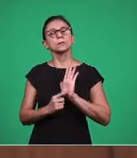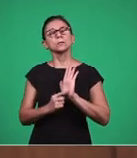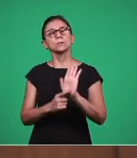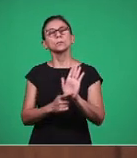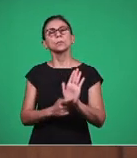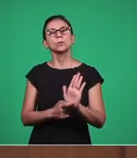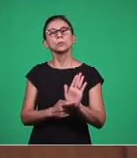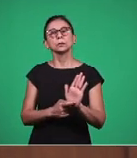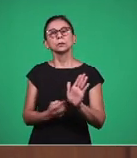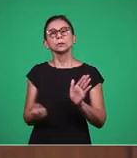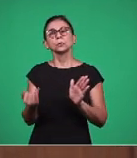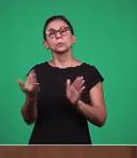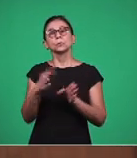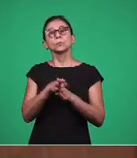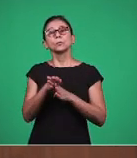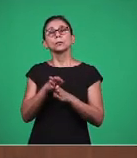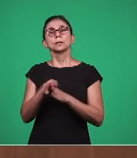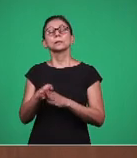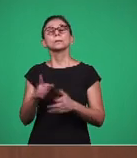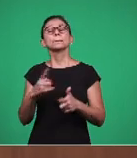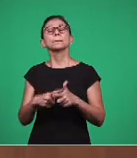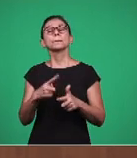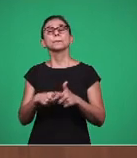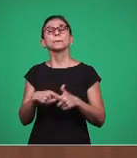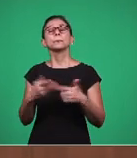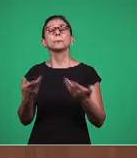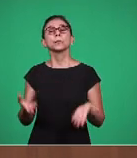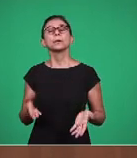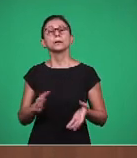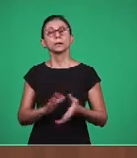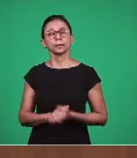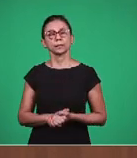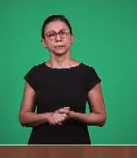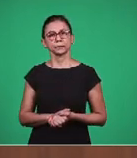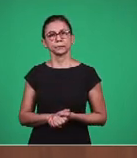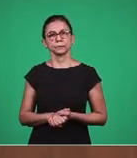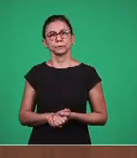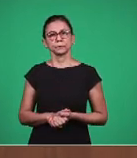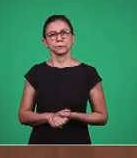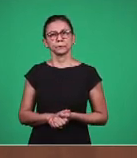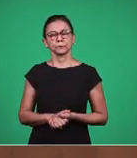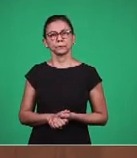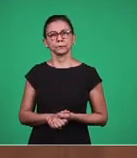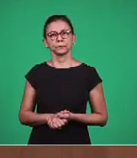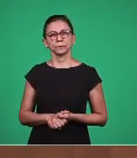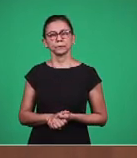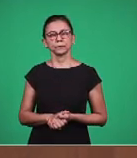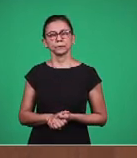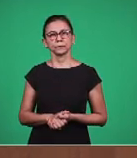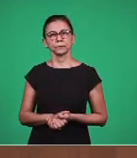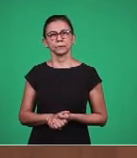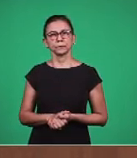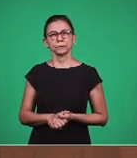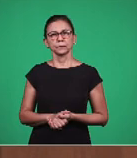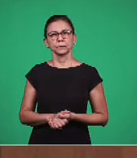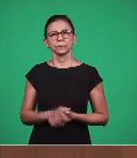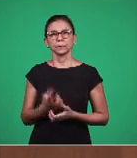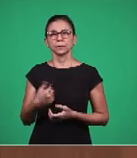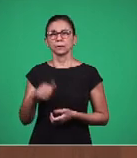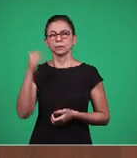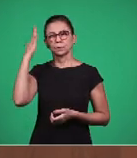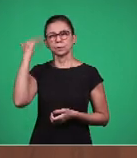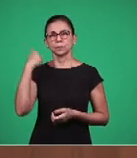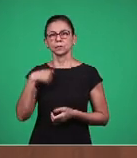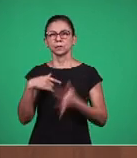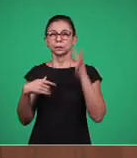advertências por causa de quê? Qual a finalidade de tantas advertências? Por causa daquilo que nós respondemos no começo. Vigilância.